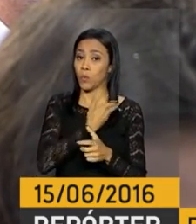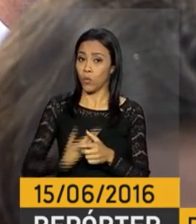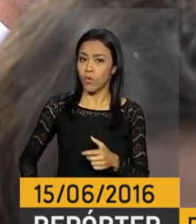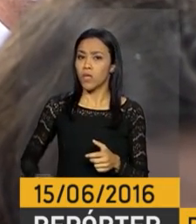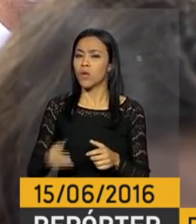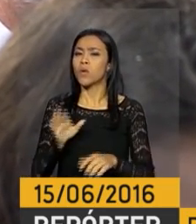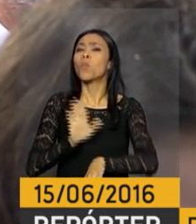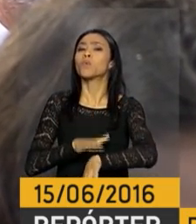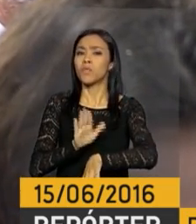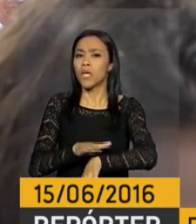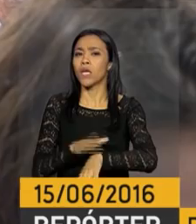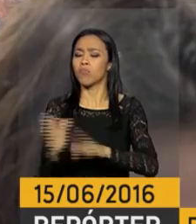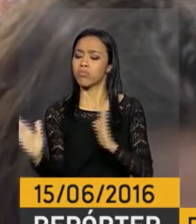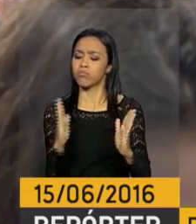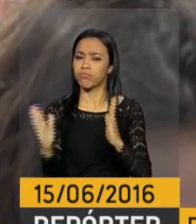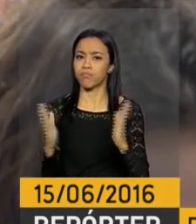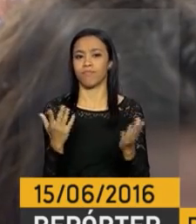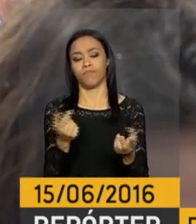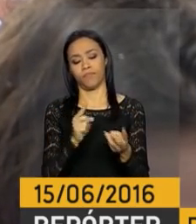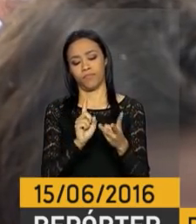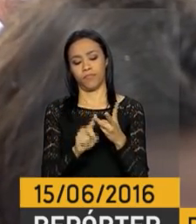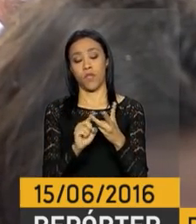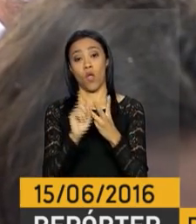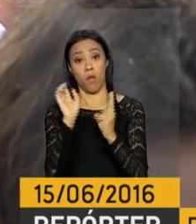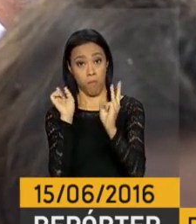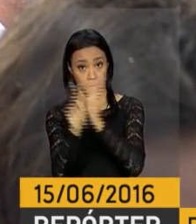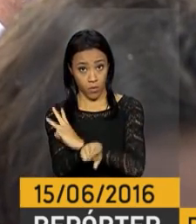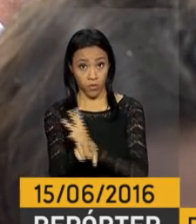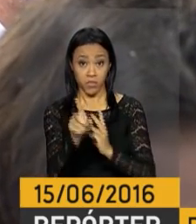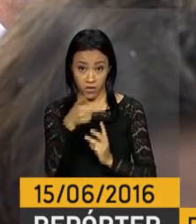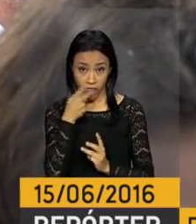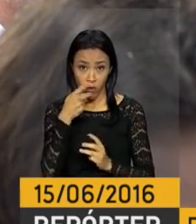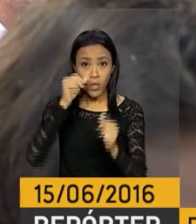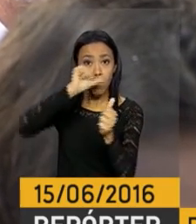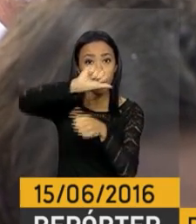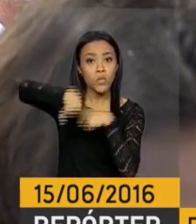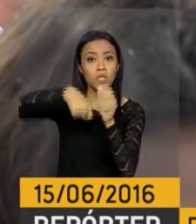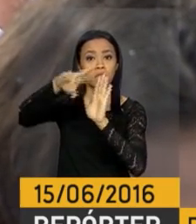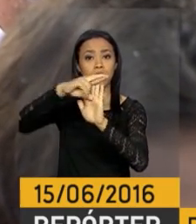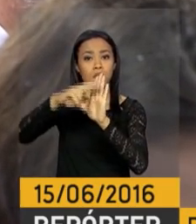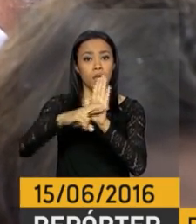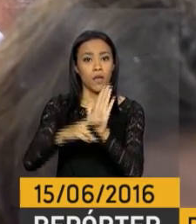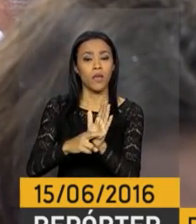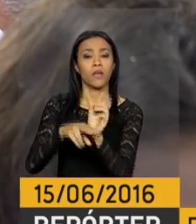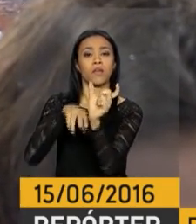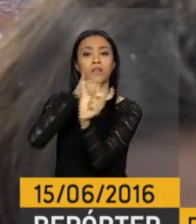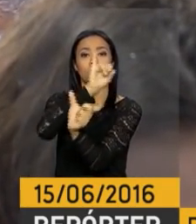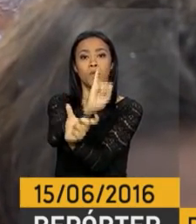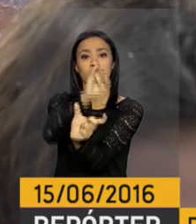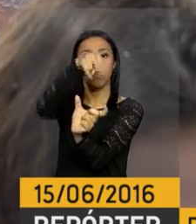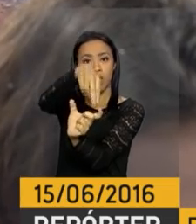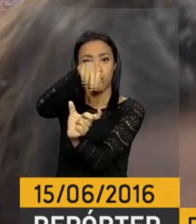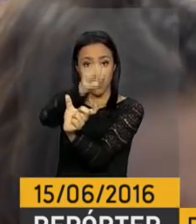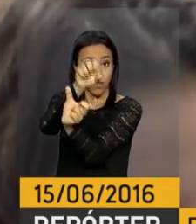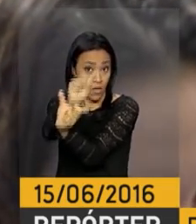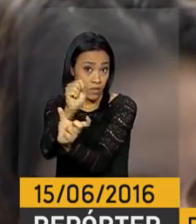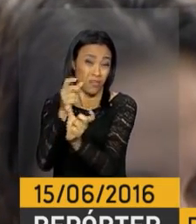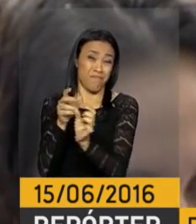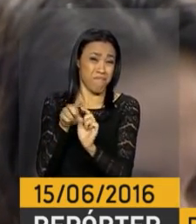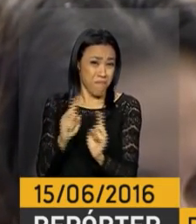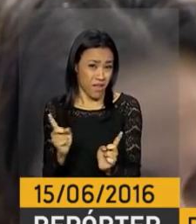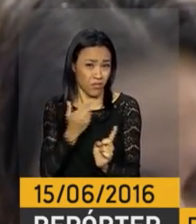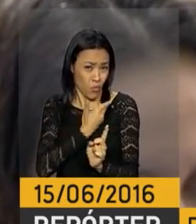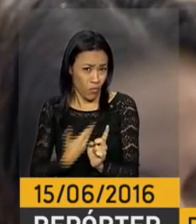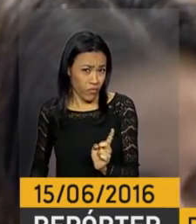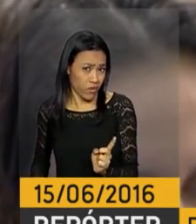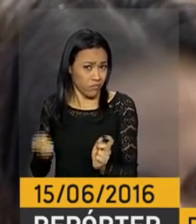realmente pode acontecer isso? E a última coisa, o senhor falou da reforma da previdência, mas parece impossível realmente que o governo possa a